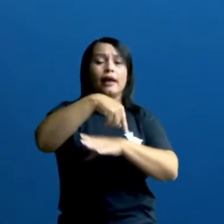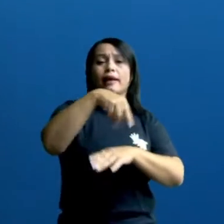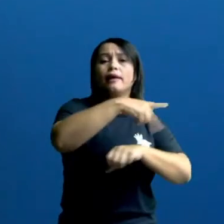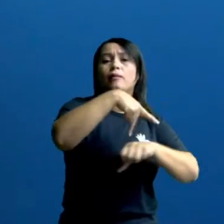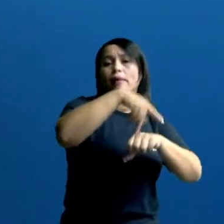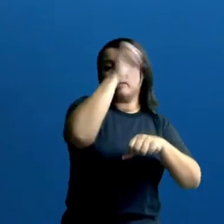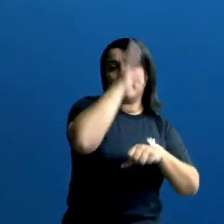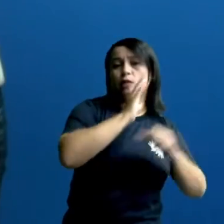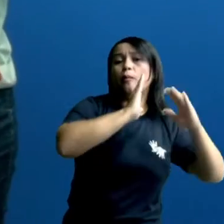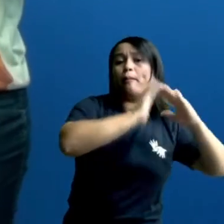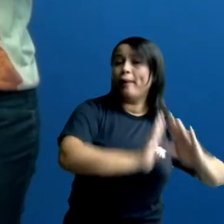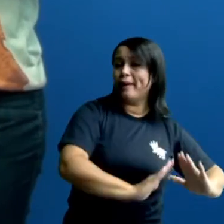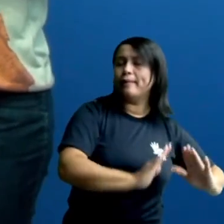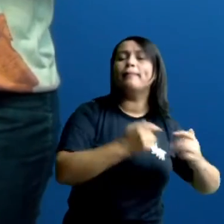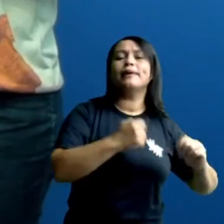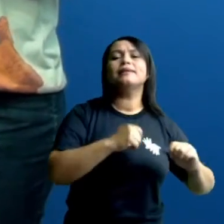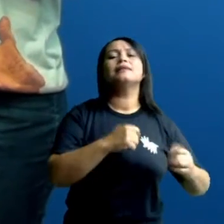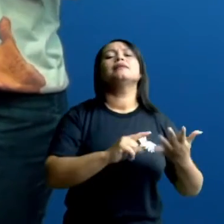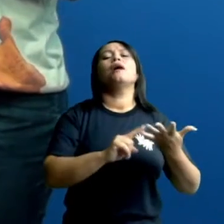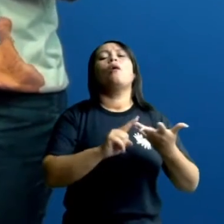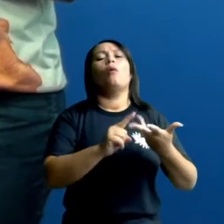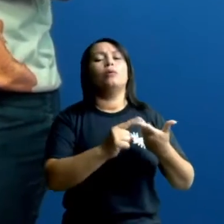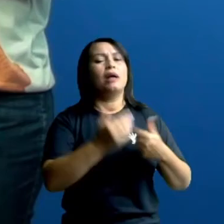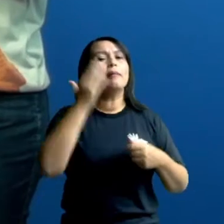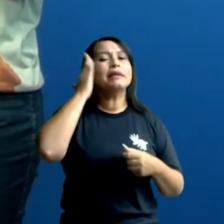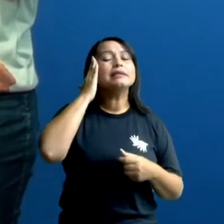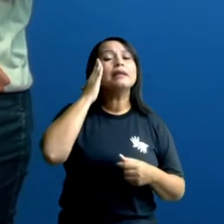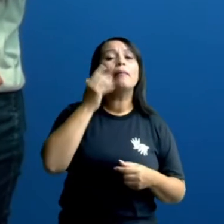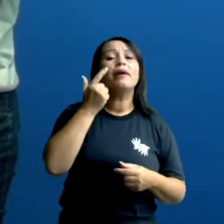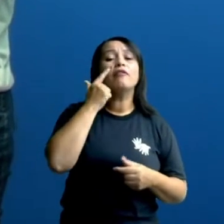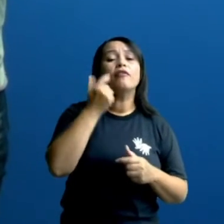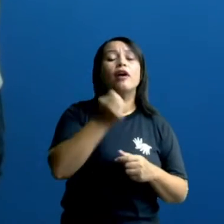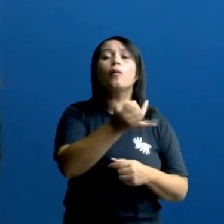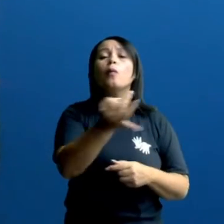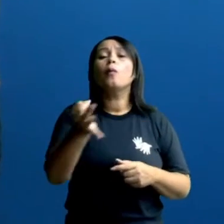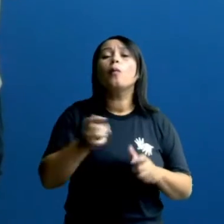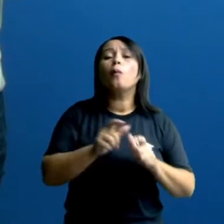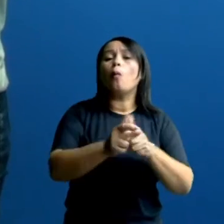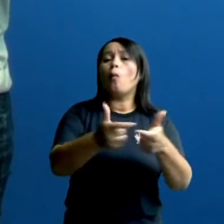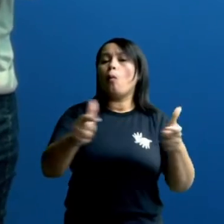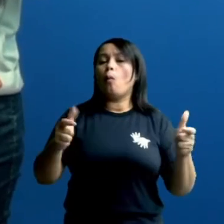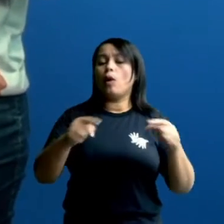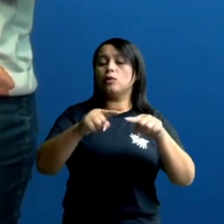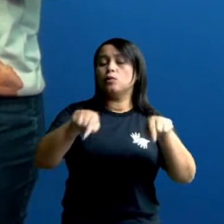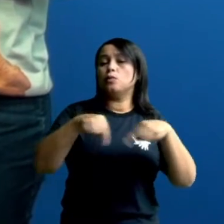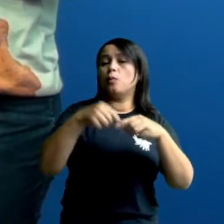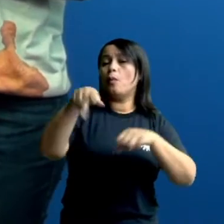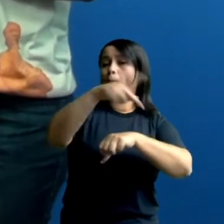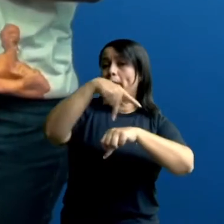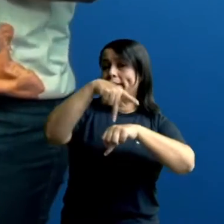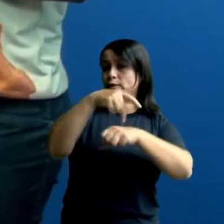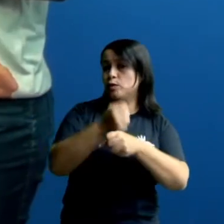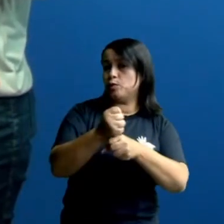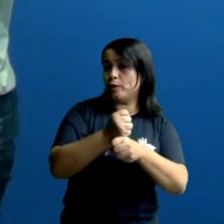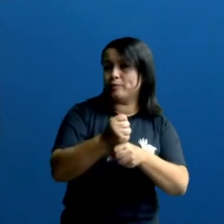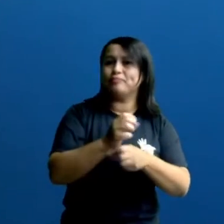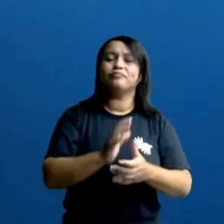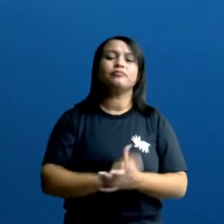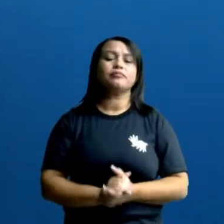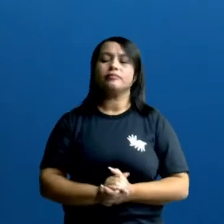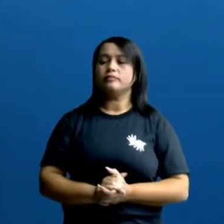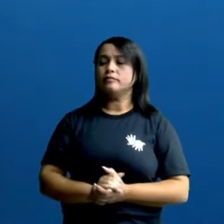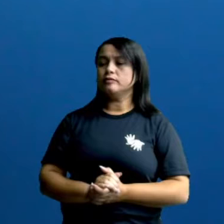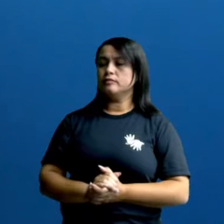morada. Então a gente tem que contabilizar tudo isso para gerar o crescimento natural daquele país durante aquele ano.